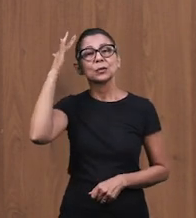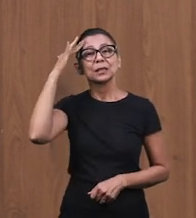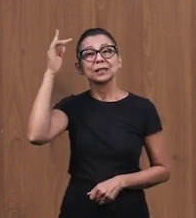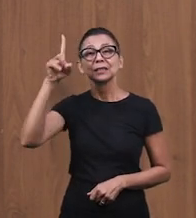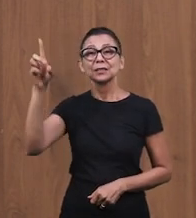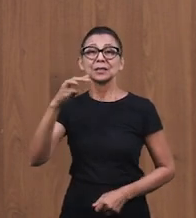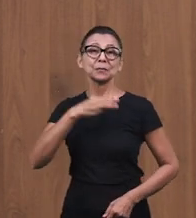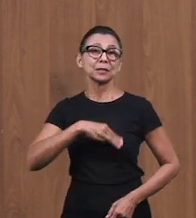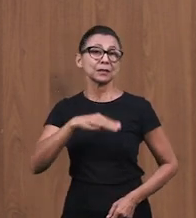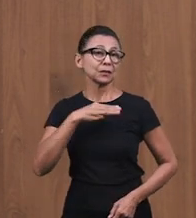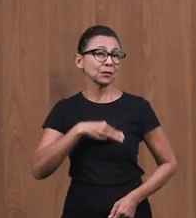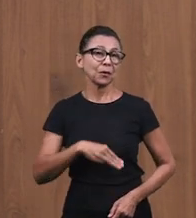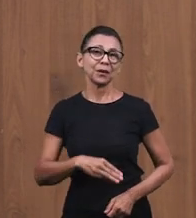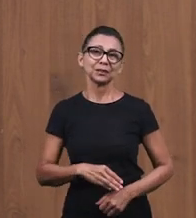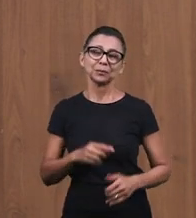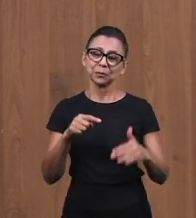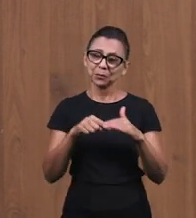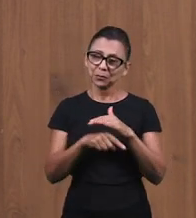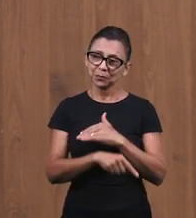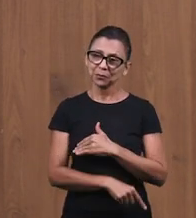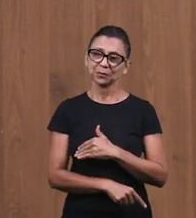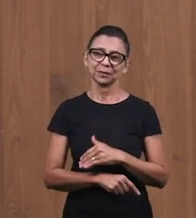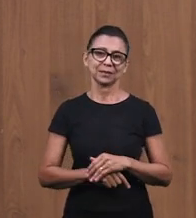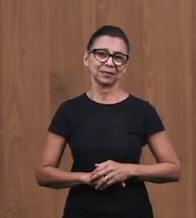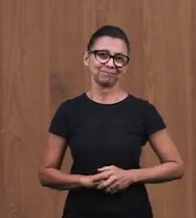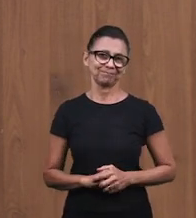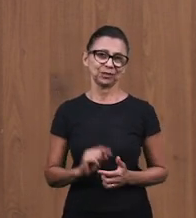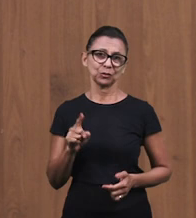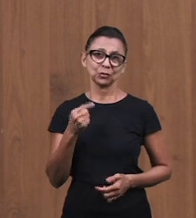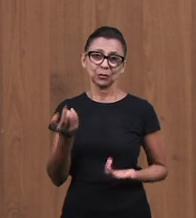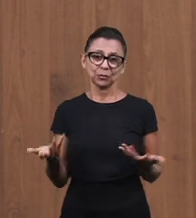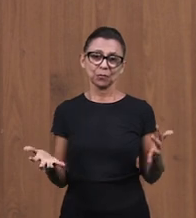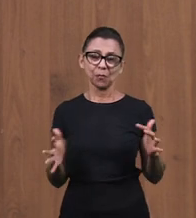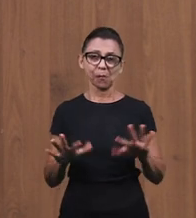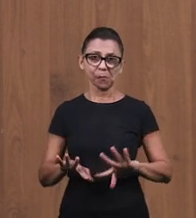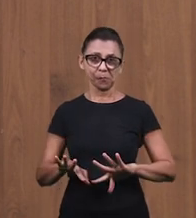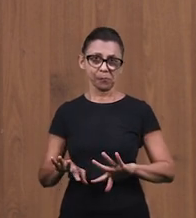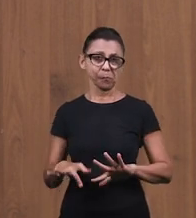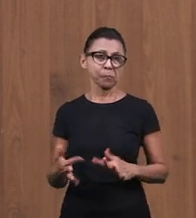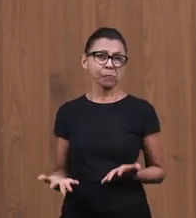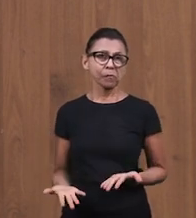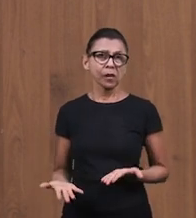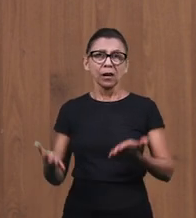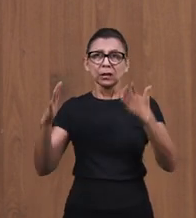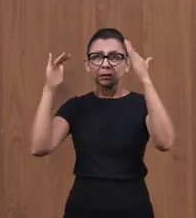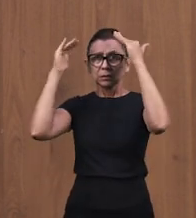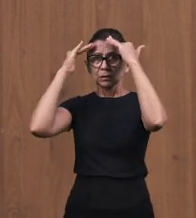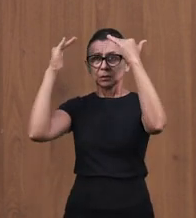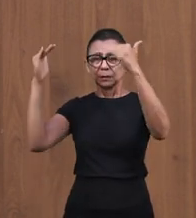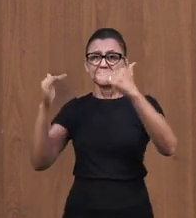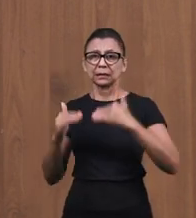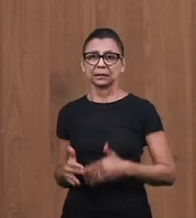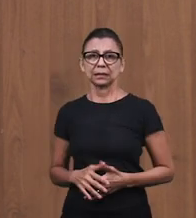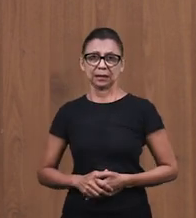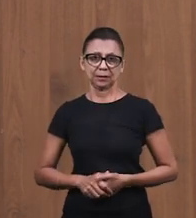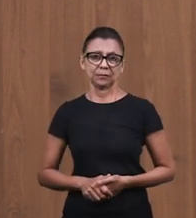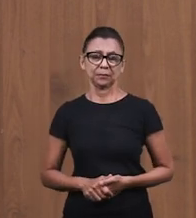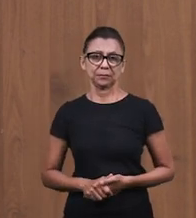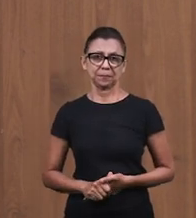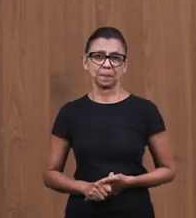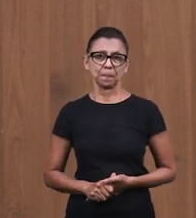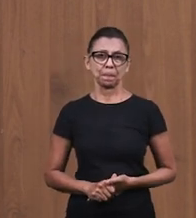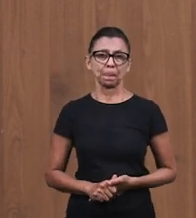misericórdia. E isso gera em nós o desejo de não desagradar o Senhor. Temer não tem nada a ver com